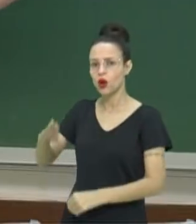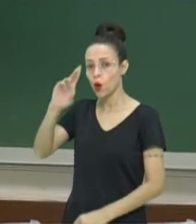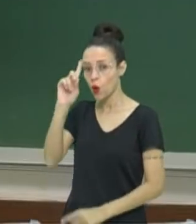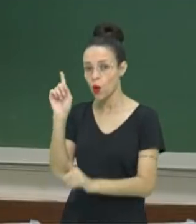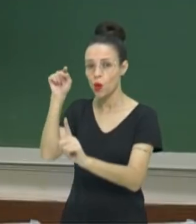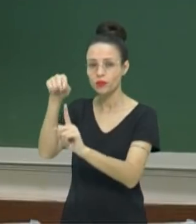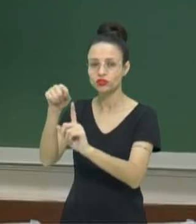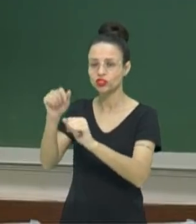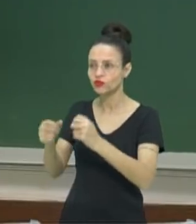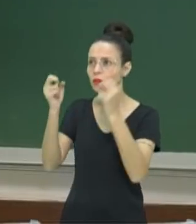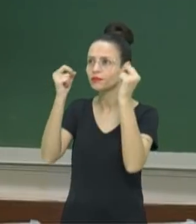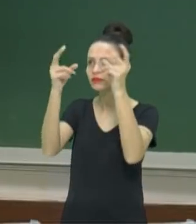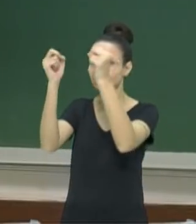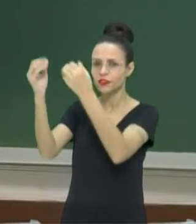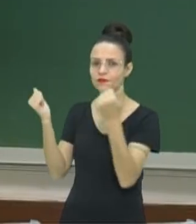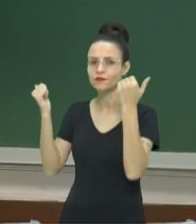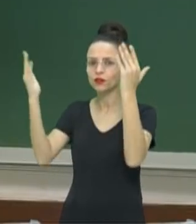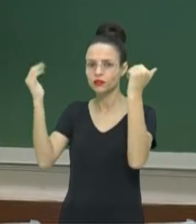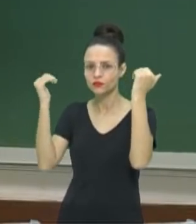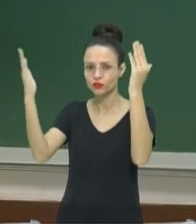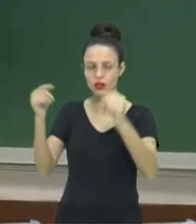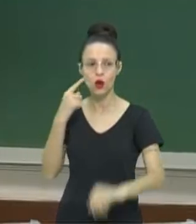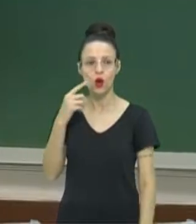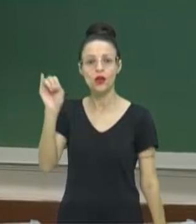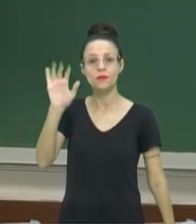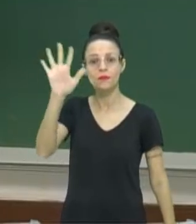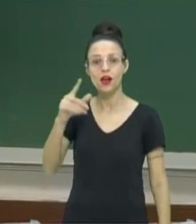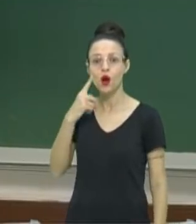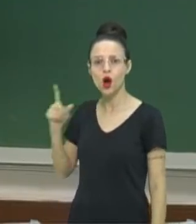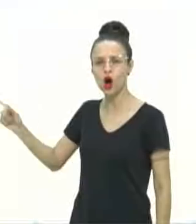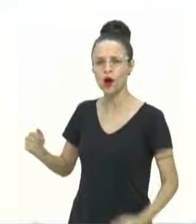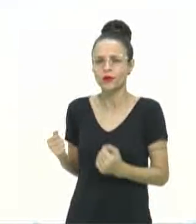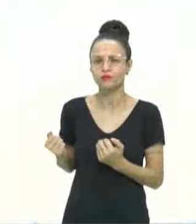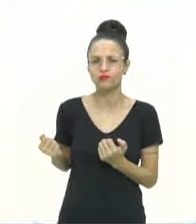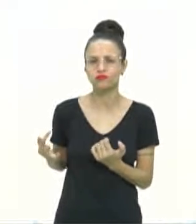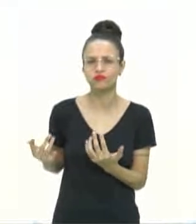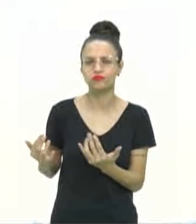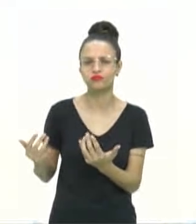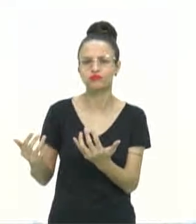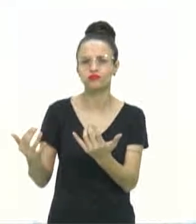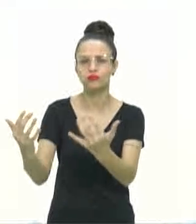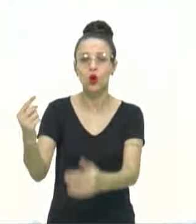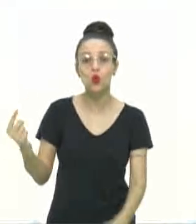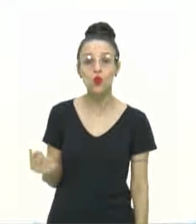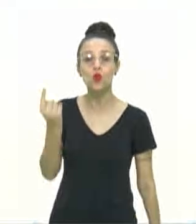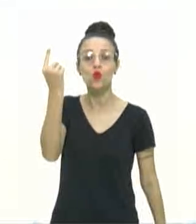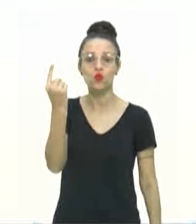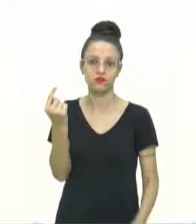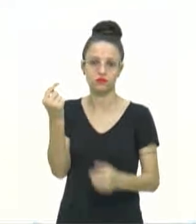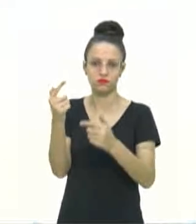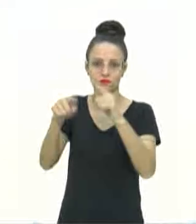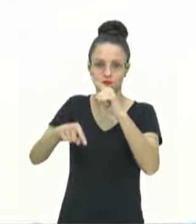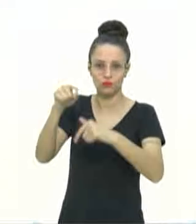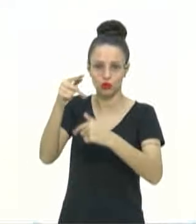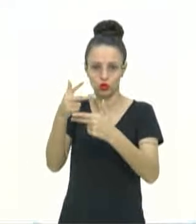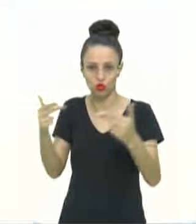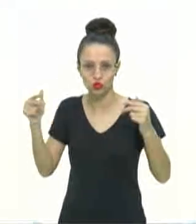áreas, né? A imagem mostra ali para nós, são imensas áreas de um único item produzido. Por